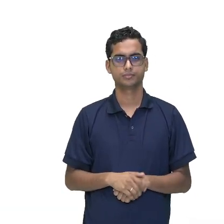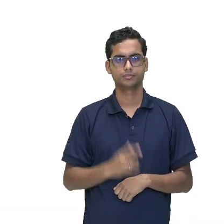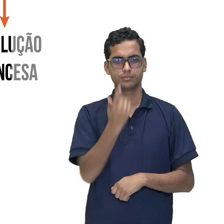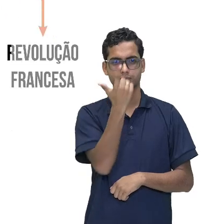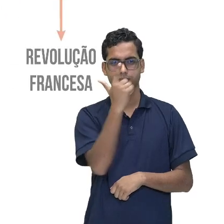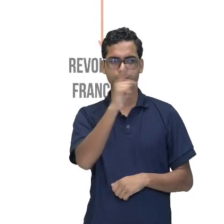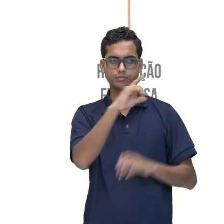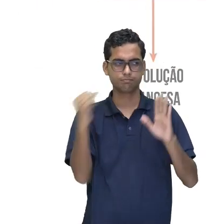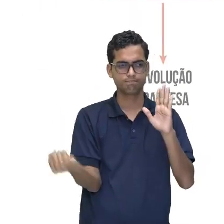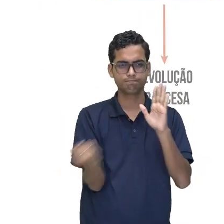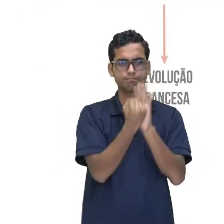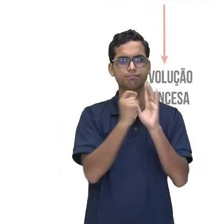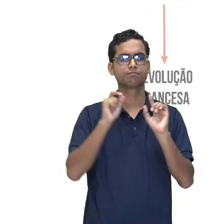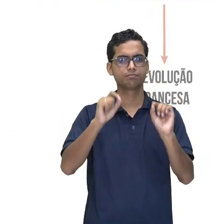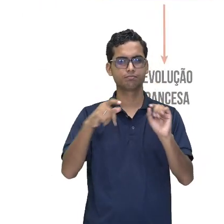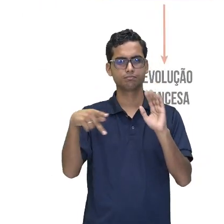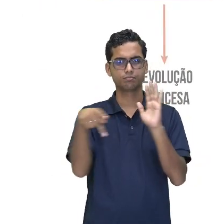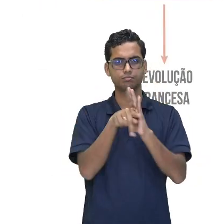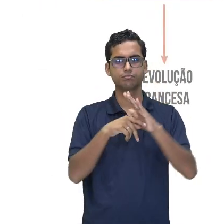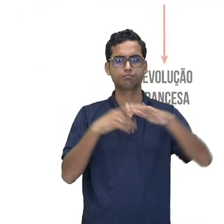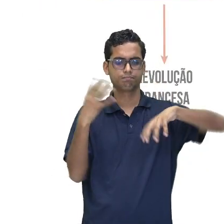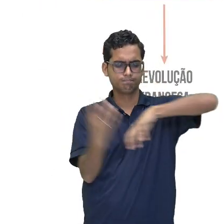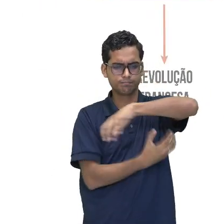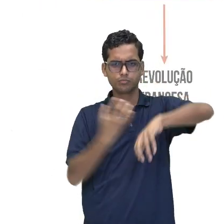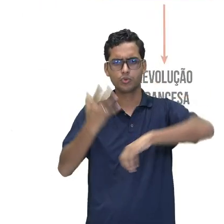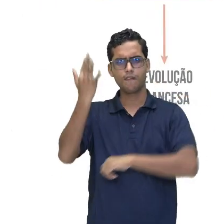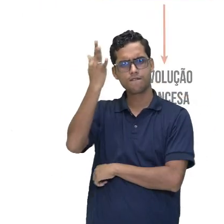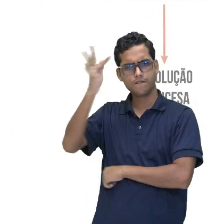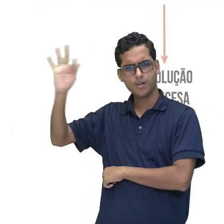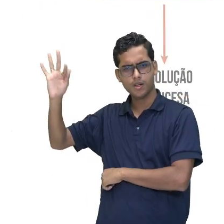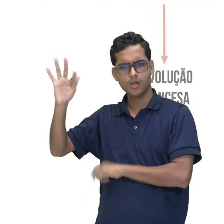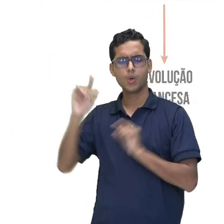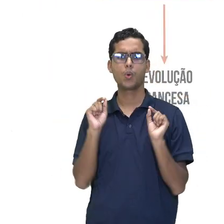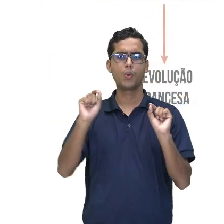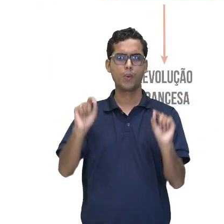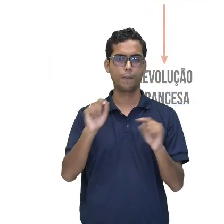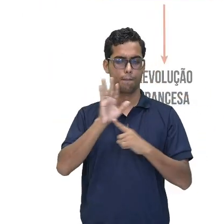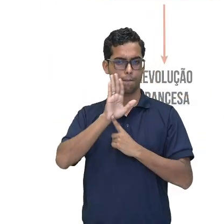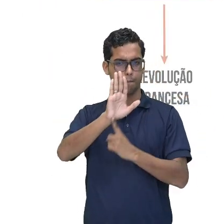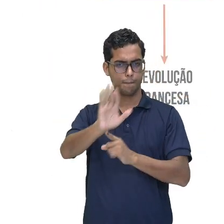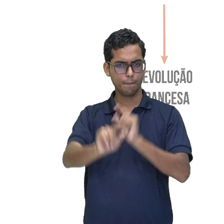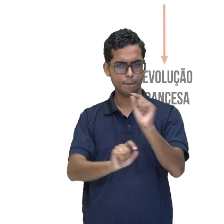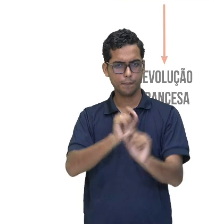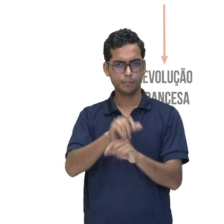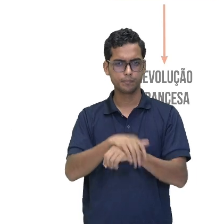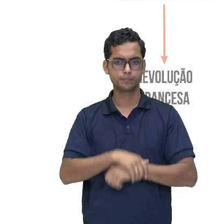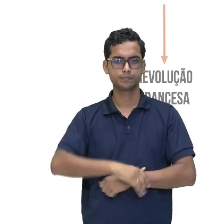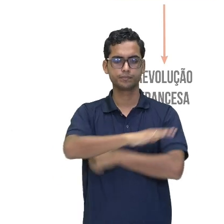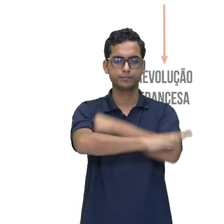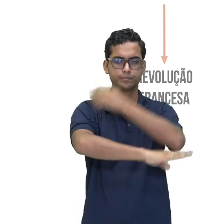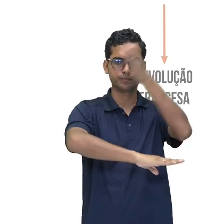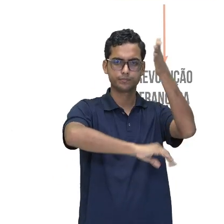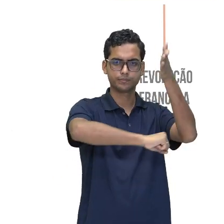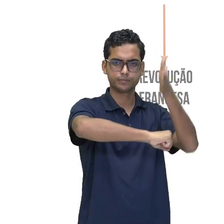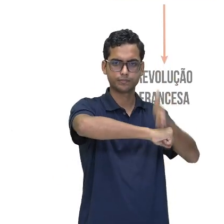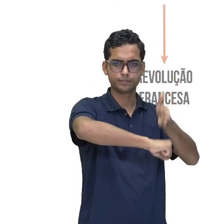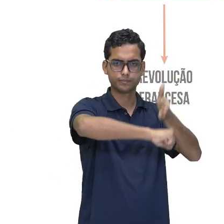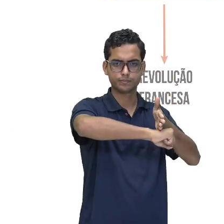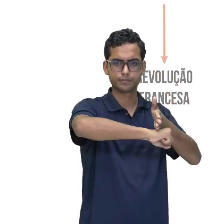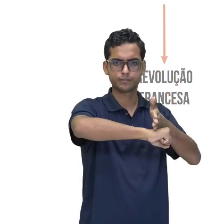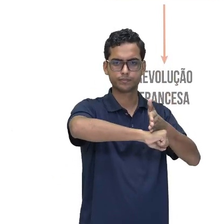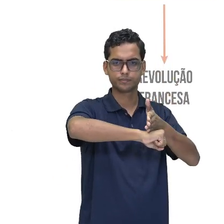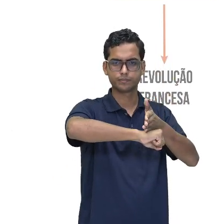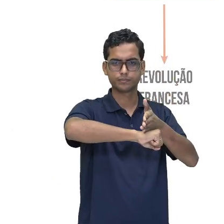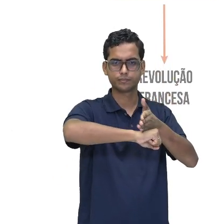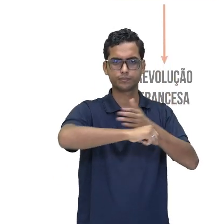momento, a chamada Revolução Francesa, que trouxe a queda, tá? Trouxe a queda de